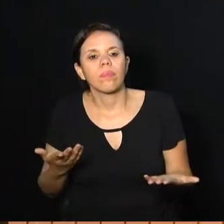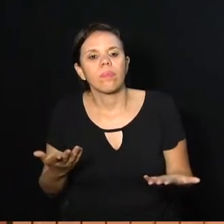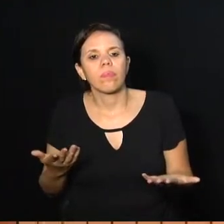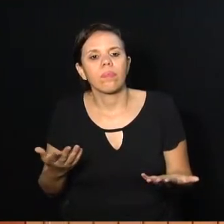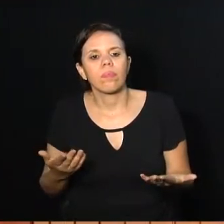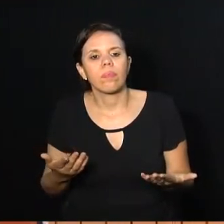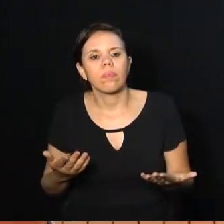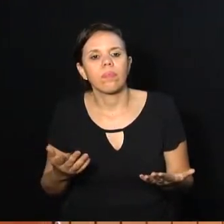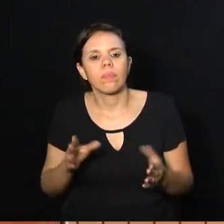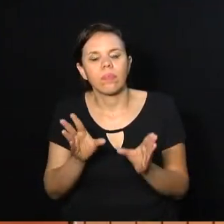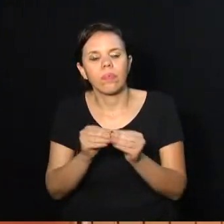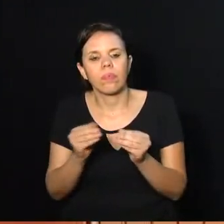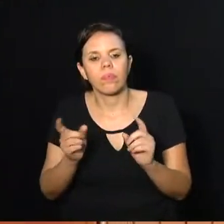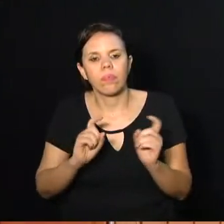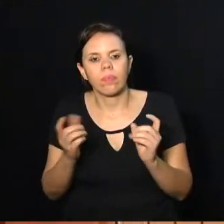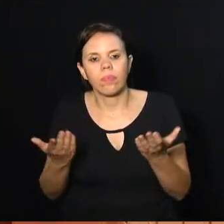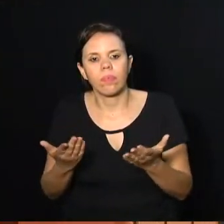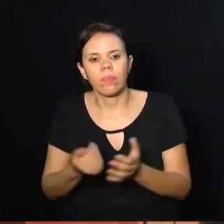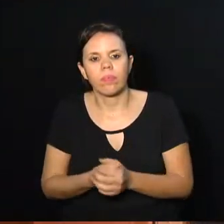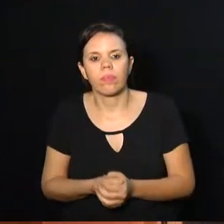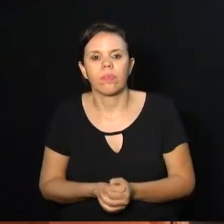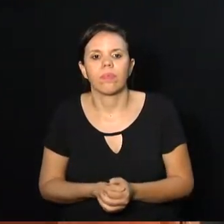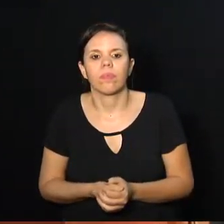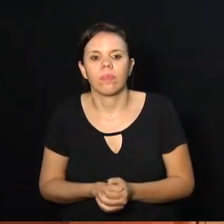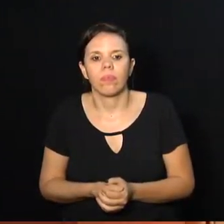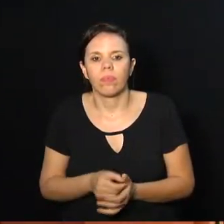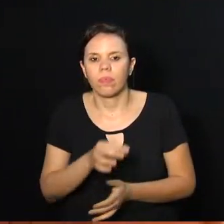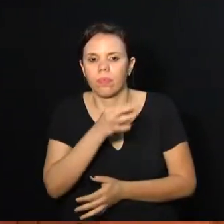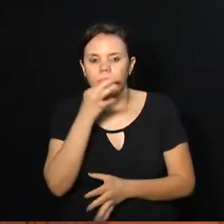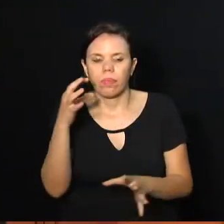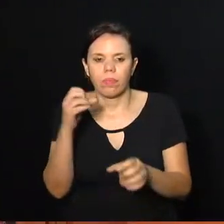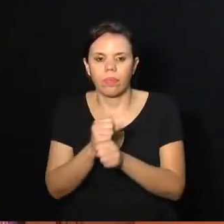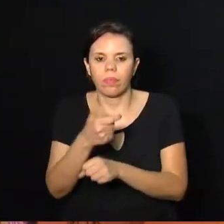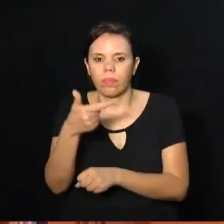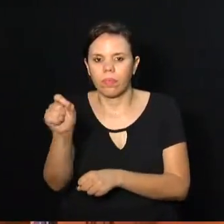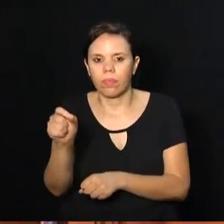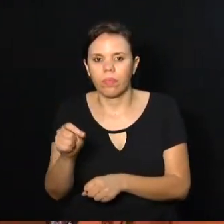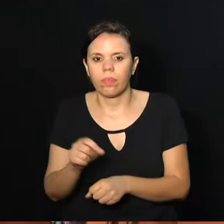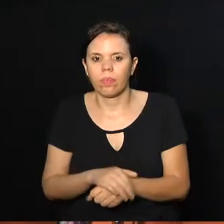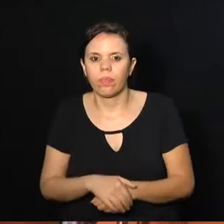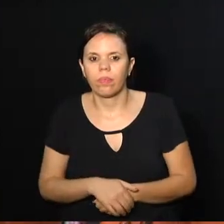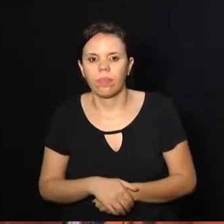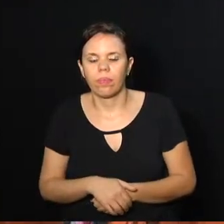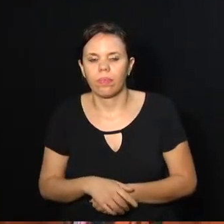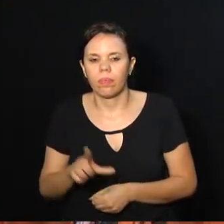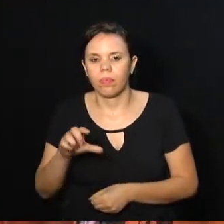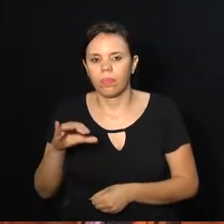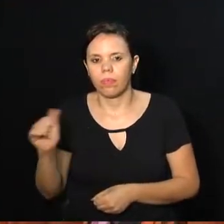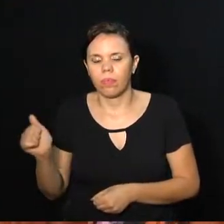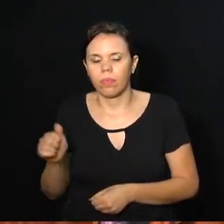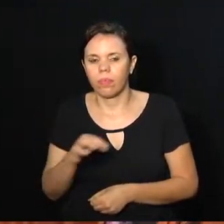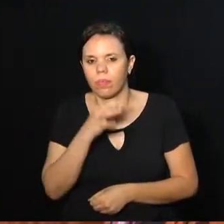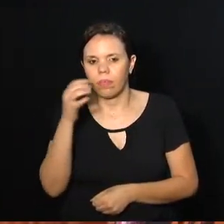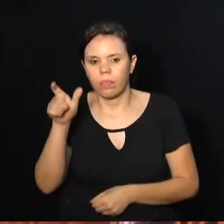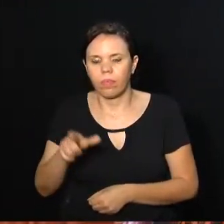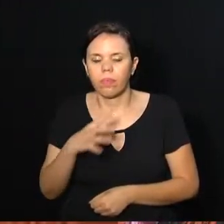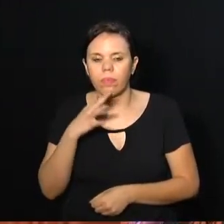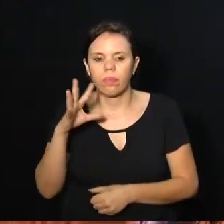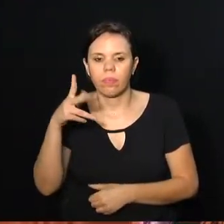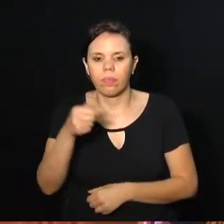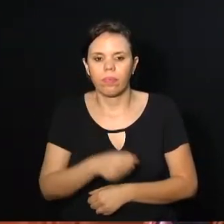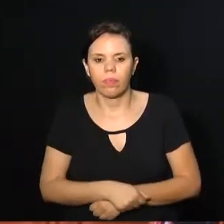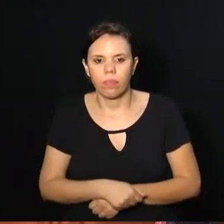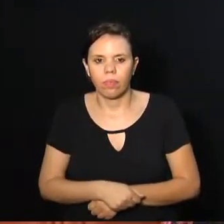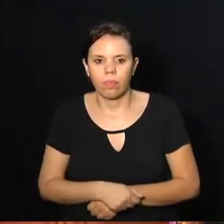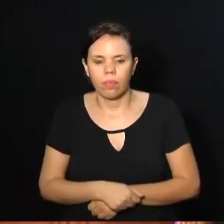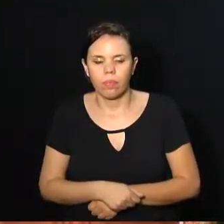hoje? A apuração é nota 10. A apuração é nota 10 porque a Luciana é uma pessoa que conhece tudo